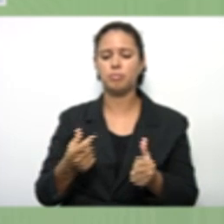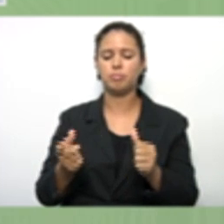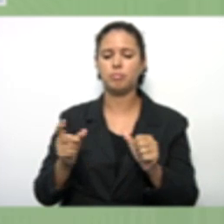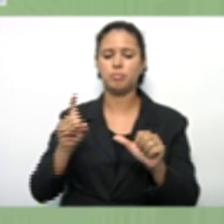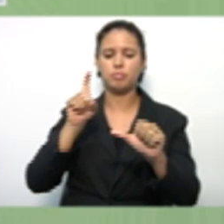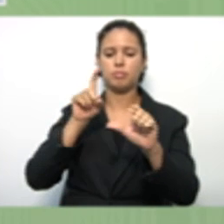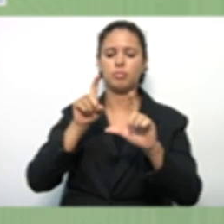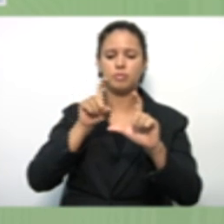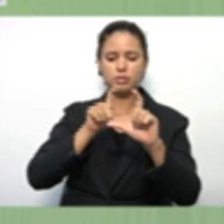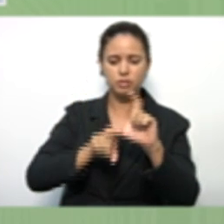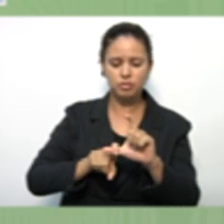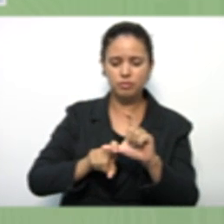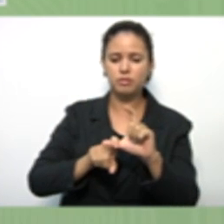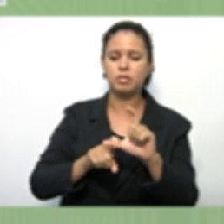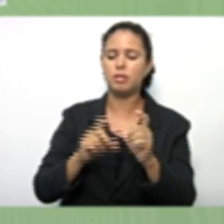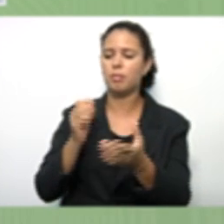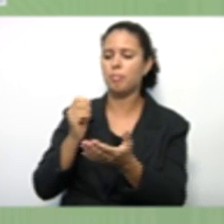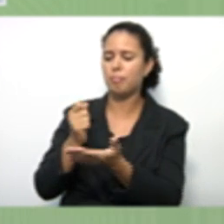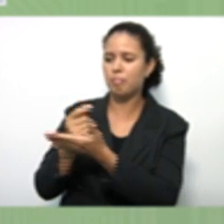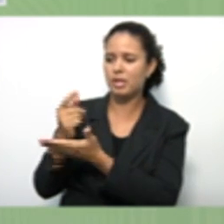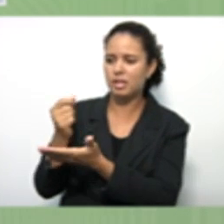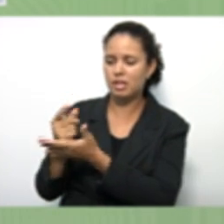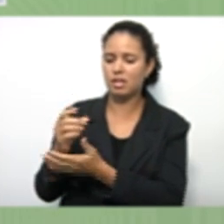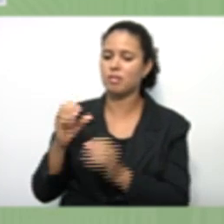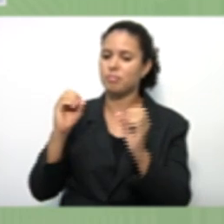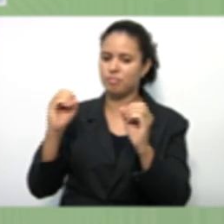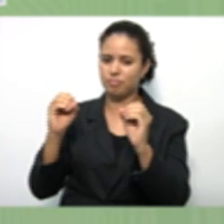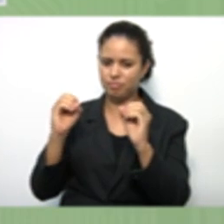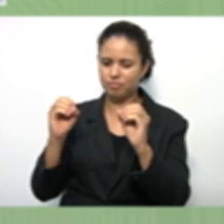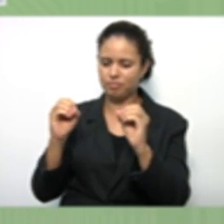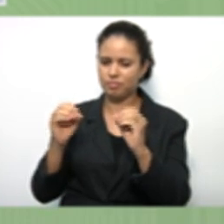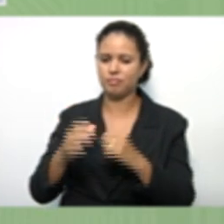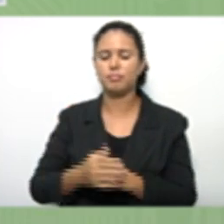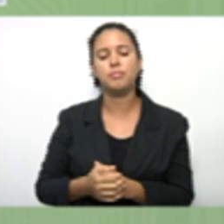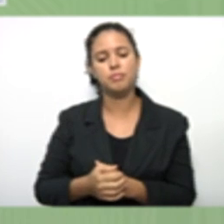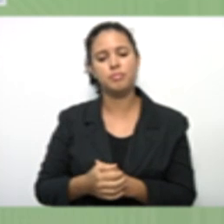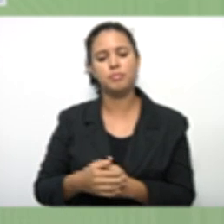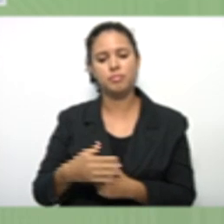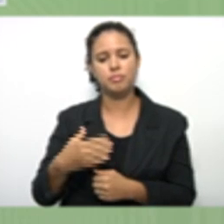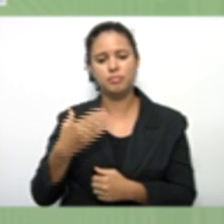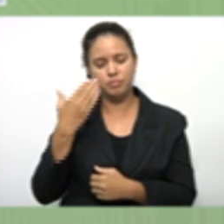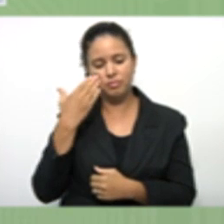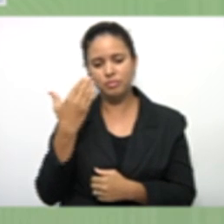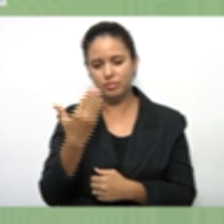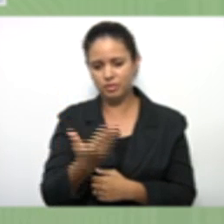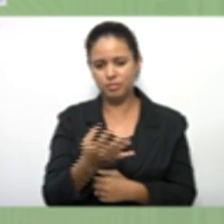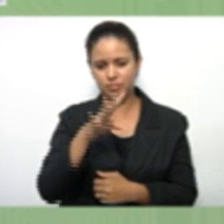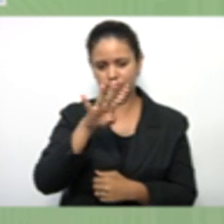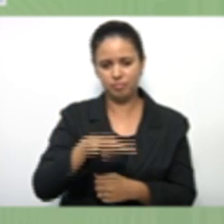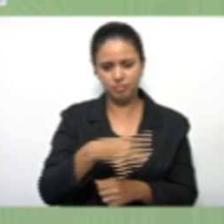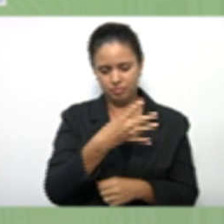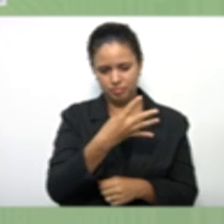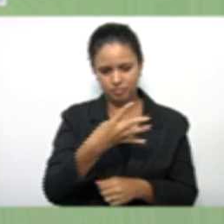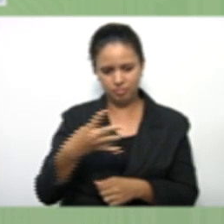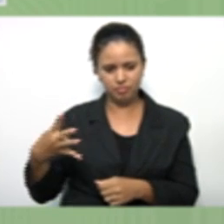assim. Portanto, através desse gráfico, nós conseguimos também visualizar que nós temos em bens,